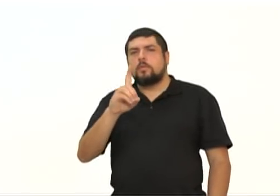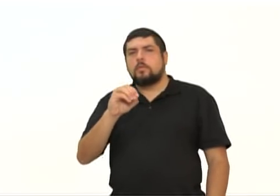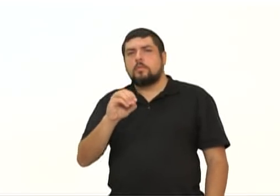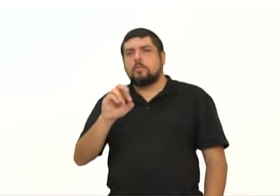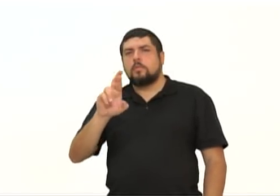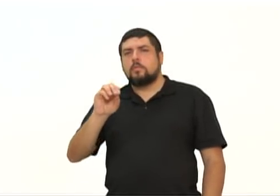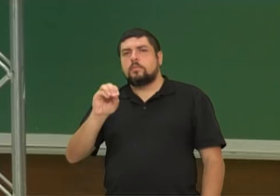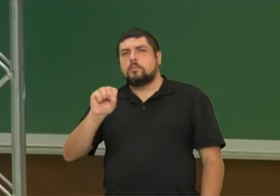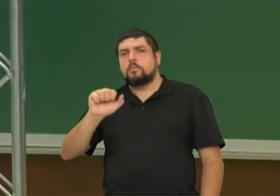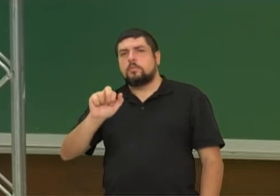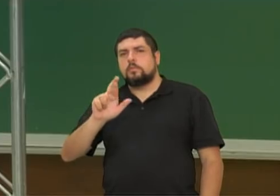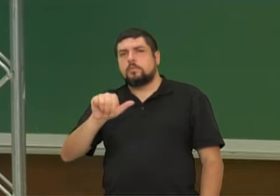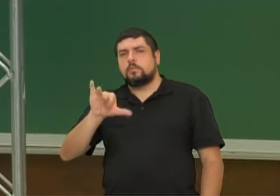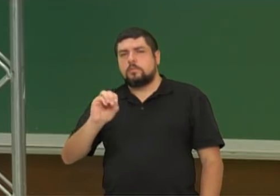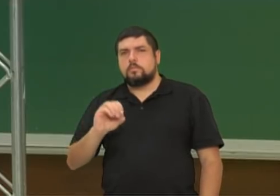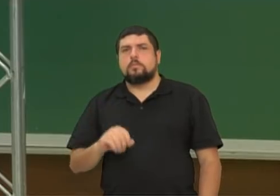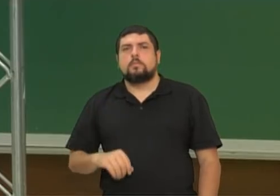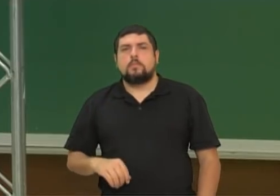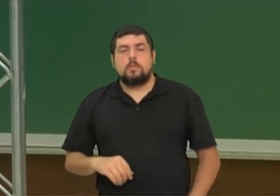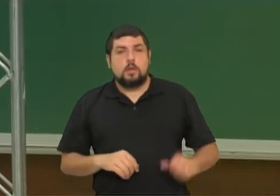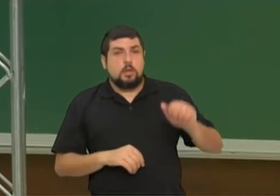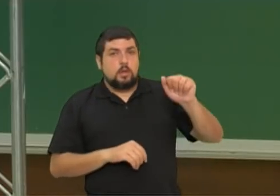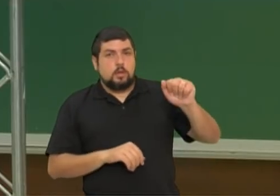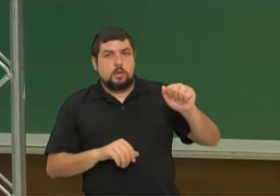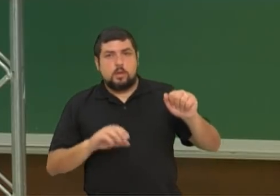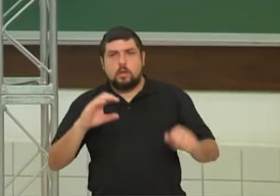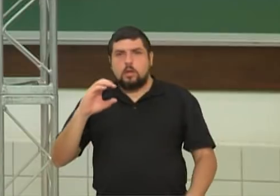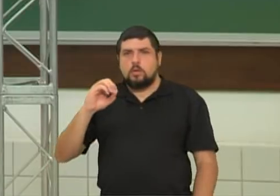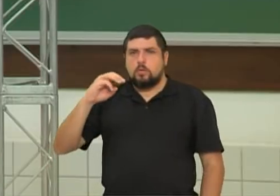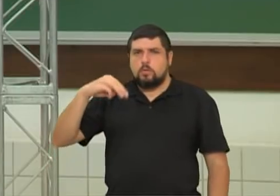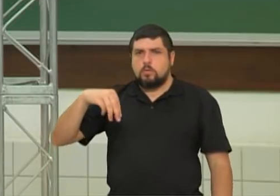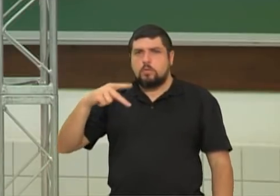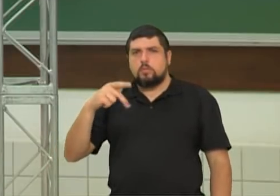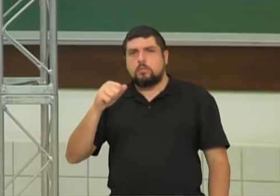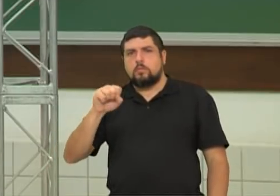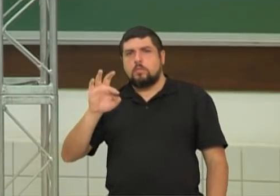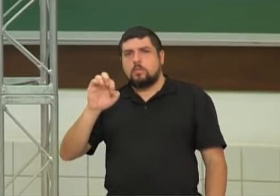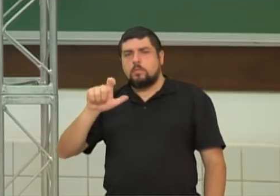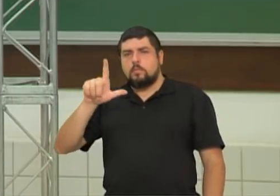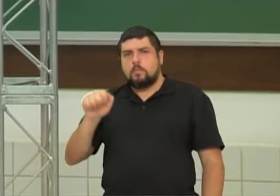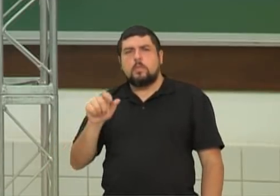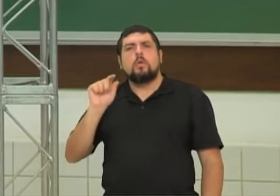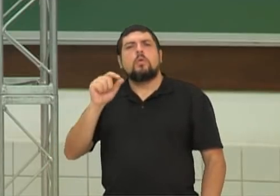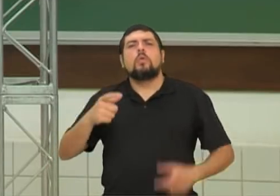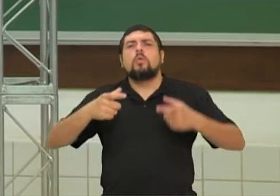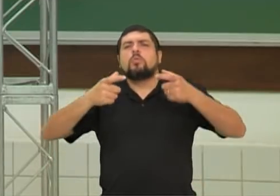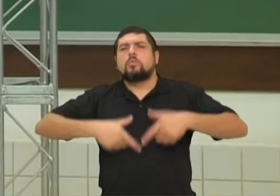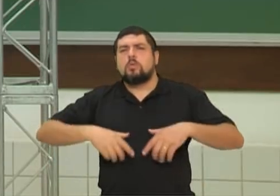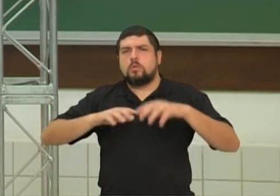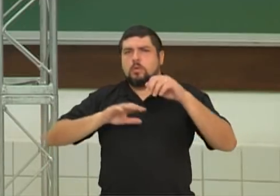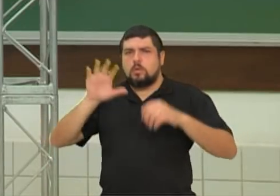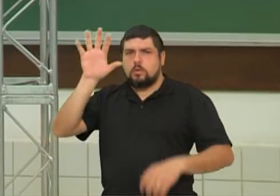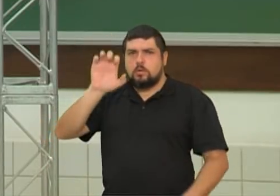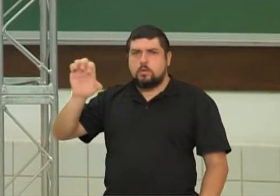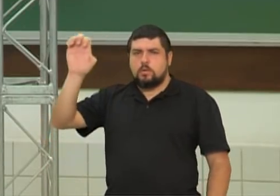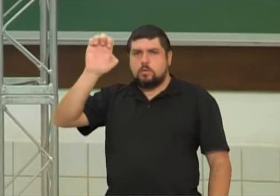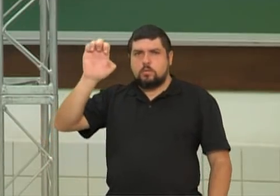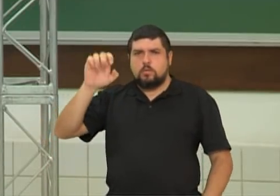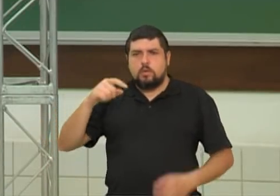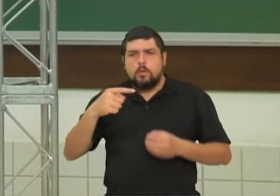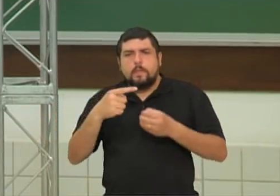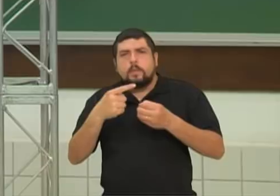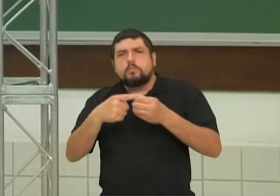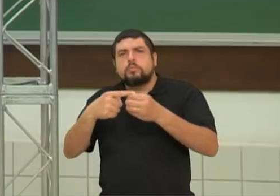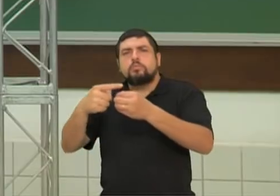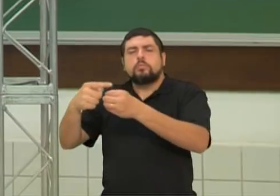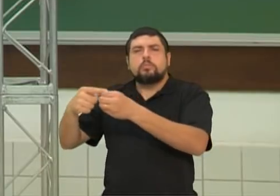Rosário, a letra C. O Caminho de Santiago de Compostela também é muito famoso, mas ele é lá na Europa, passa por algumas cidades, mas